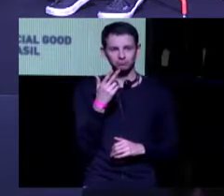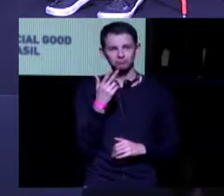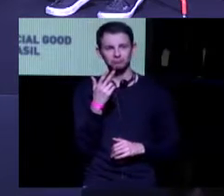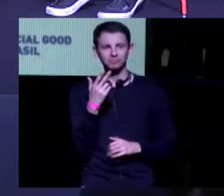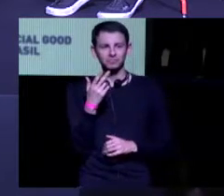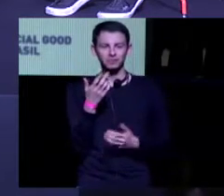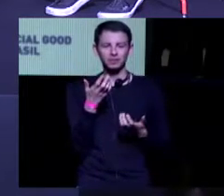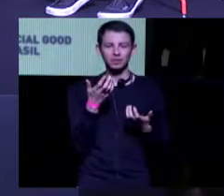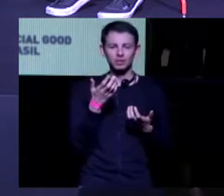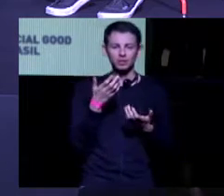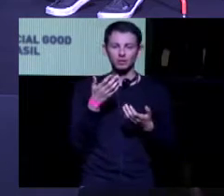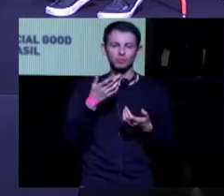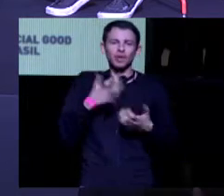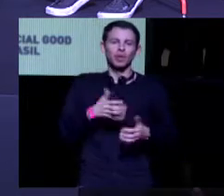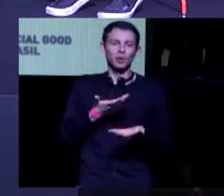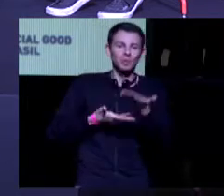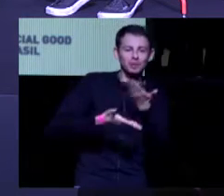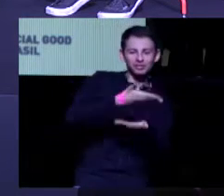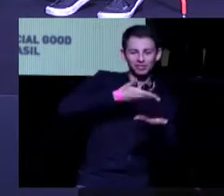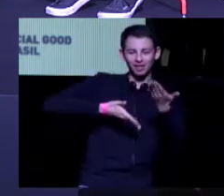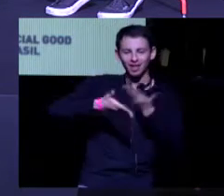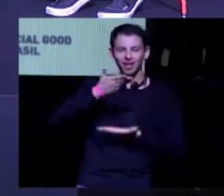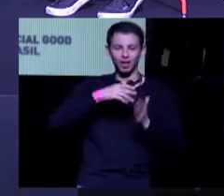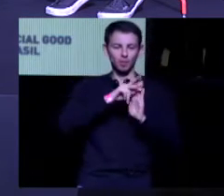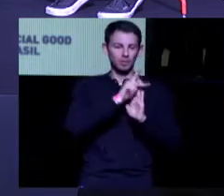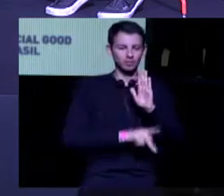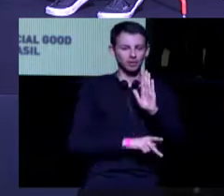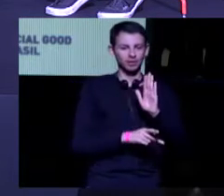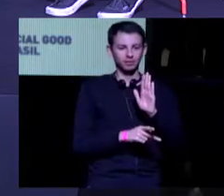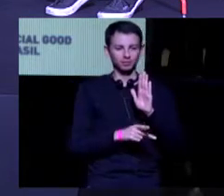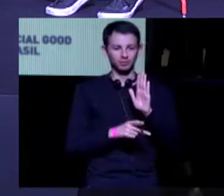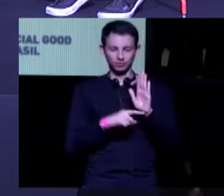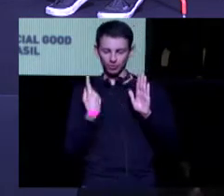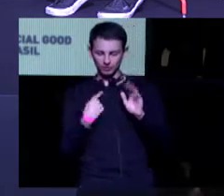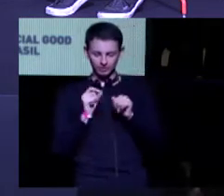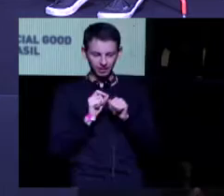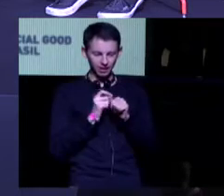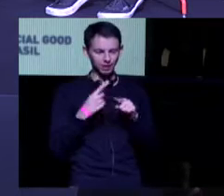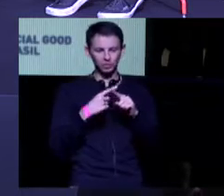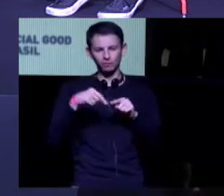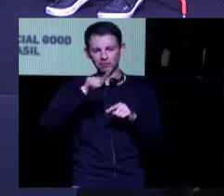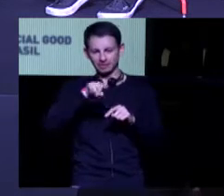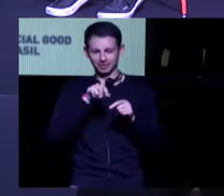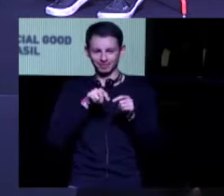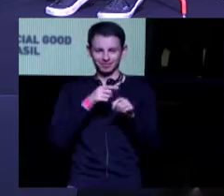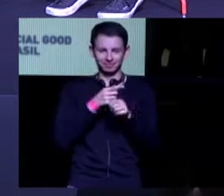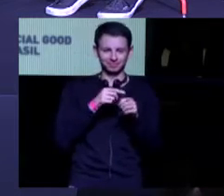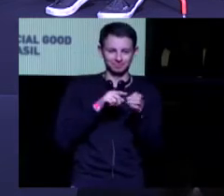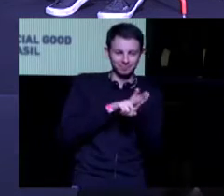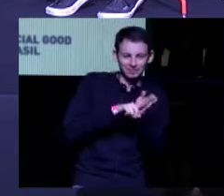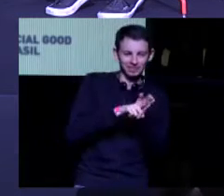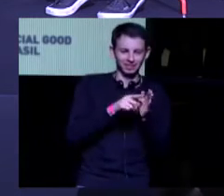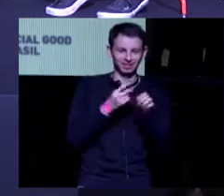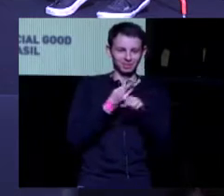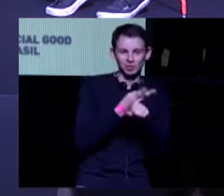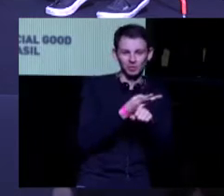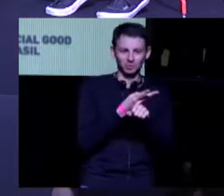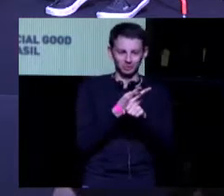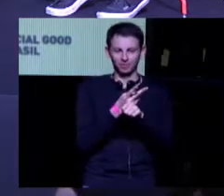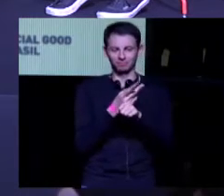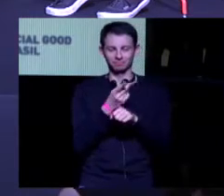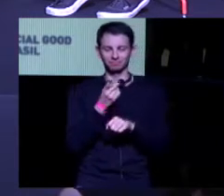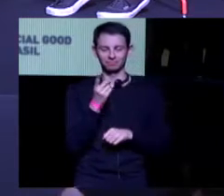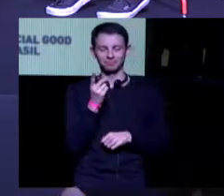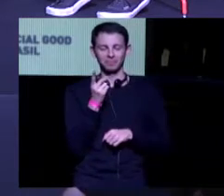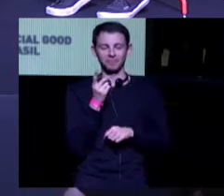queria compartilhar o projeto que a gente fez, porque, não sei, depois vocês podem procurar no YouTube que ônibus passa aqui, eu acho que é um projeto legal, mas eu queria